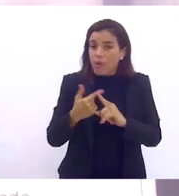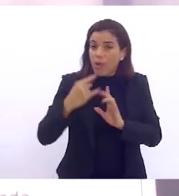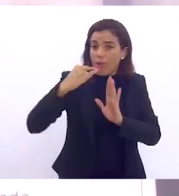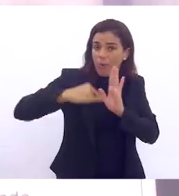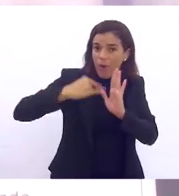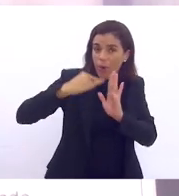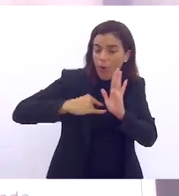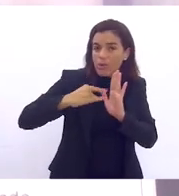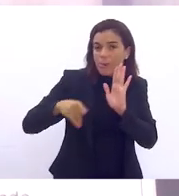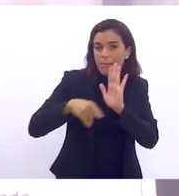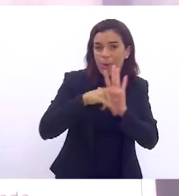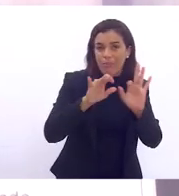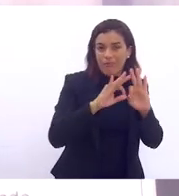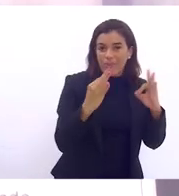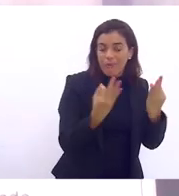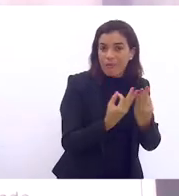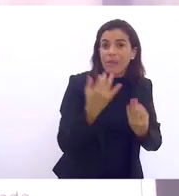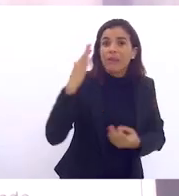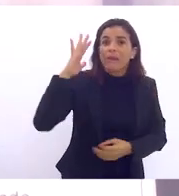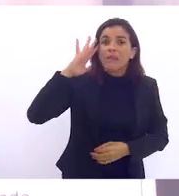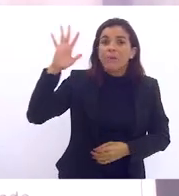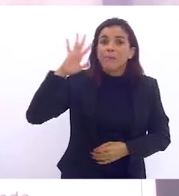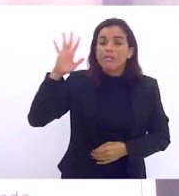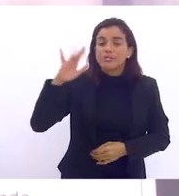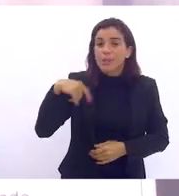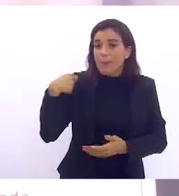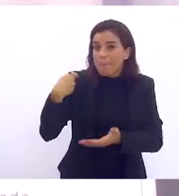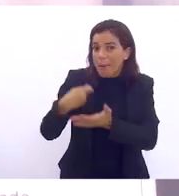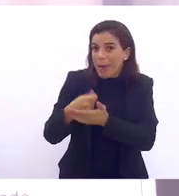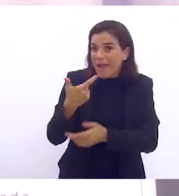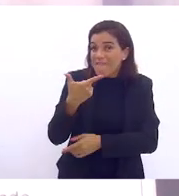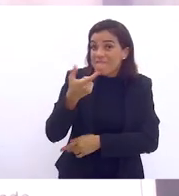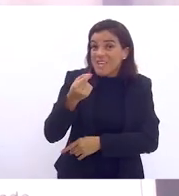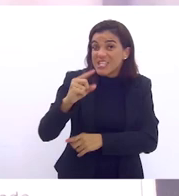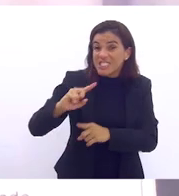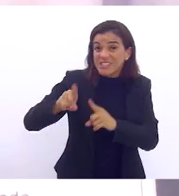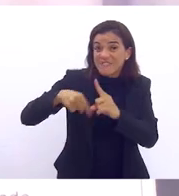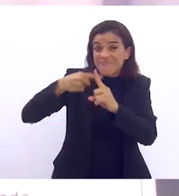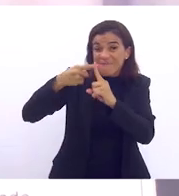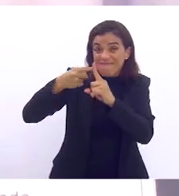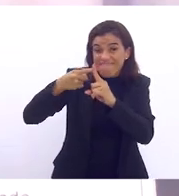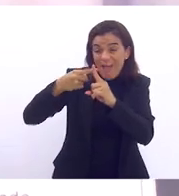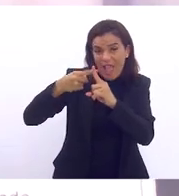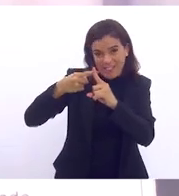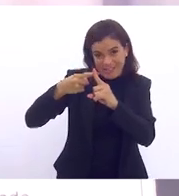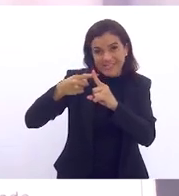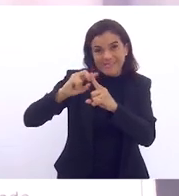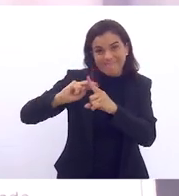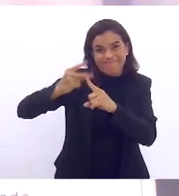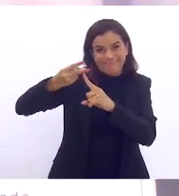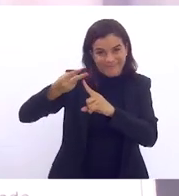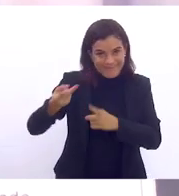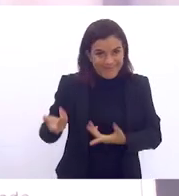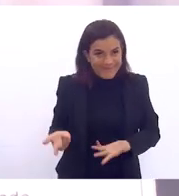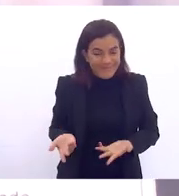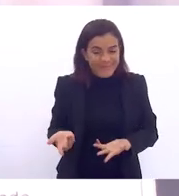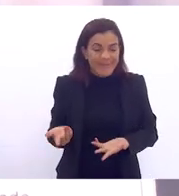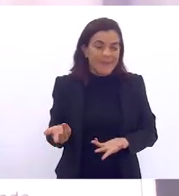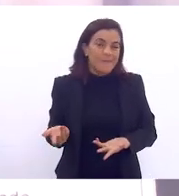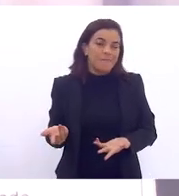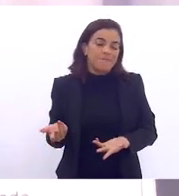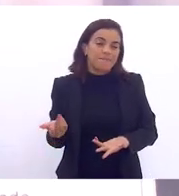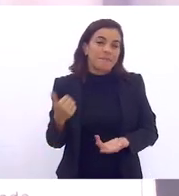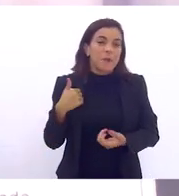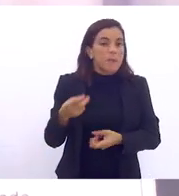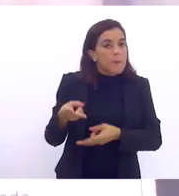valor de certa relevância imagina se eu tivesse que pagar 20 vezes por isso então o que eu vejo que vai ser a a